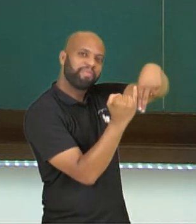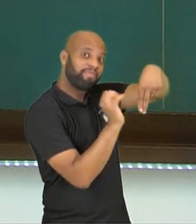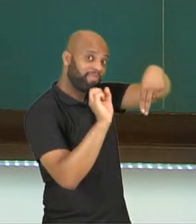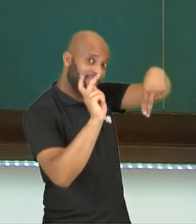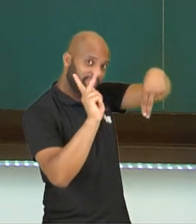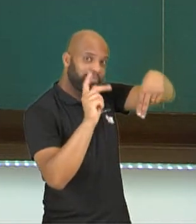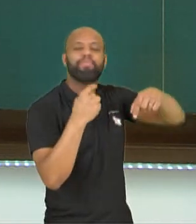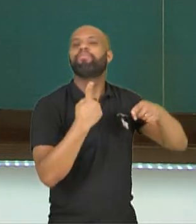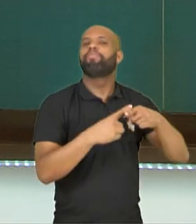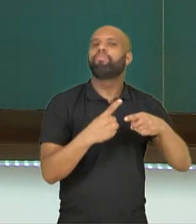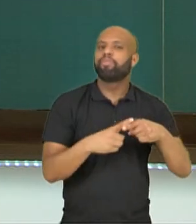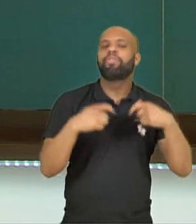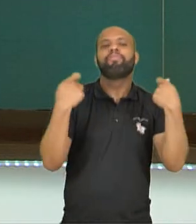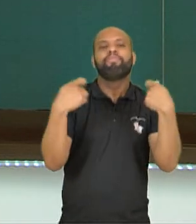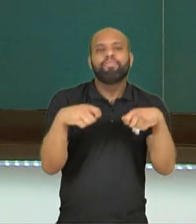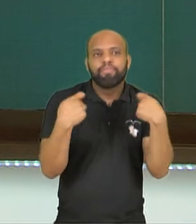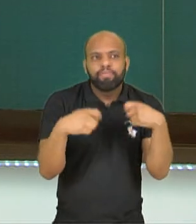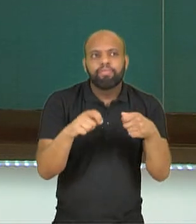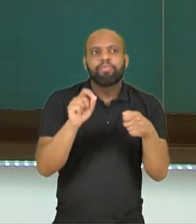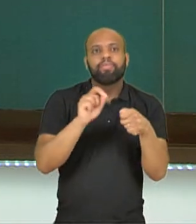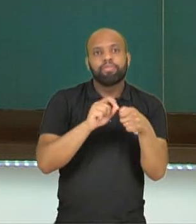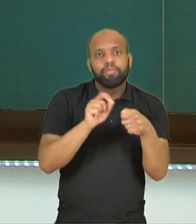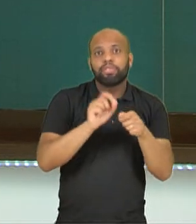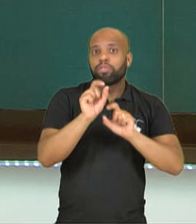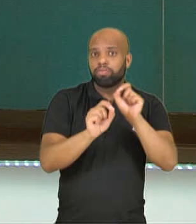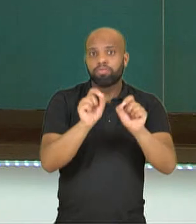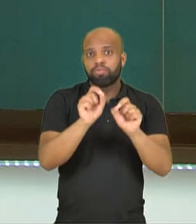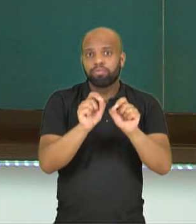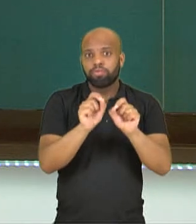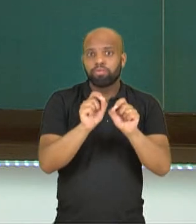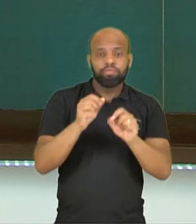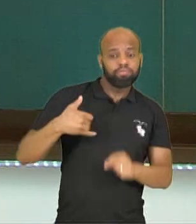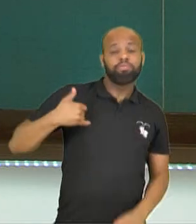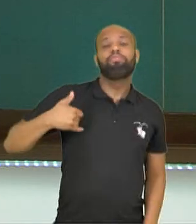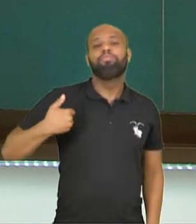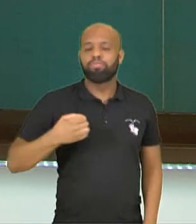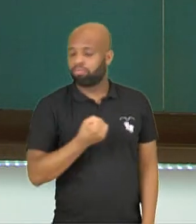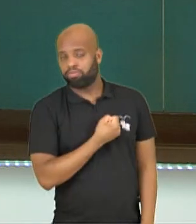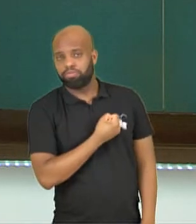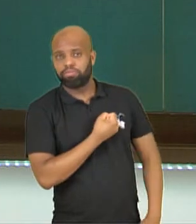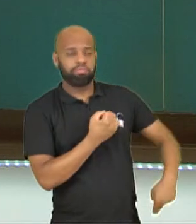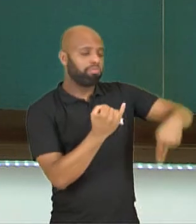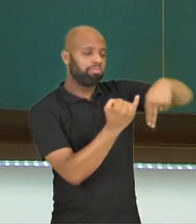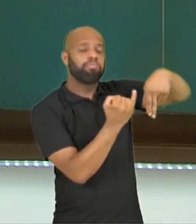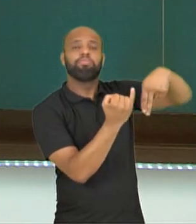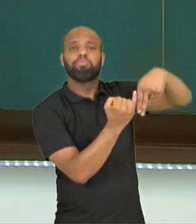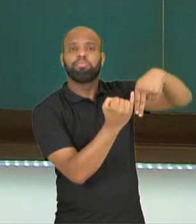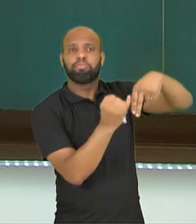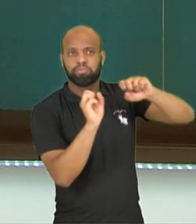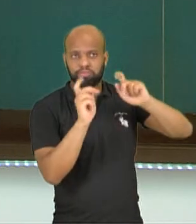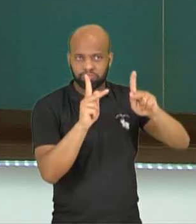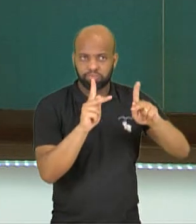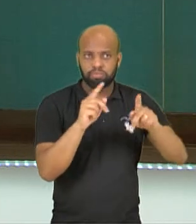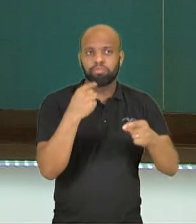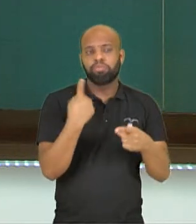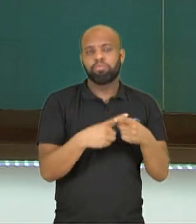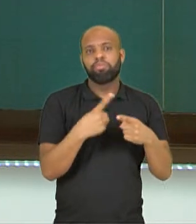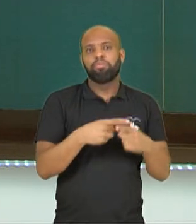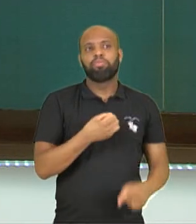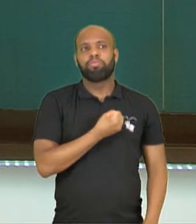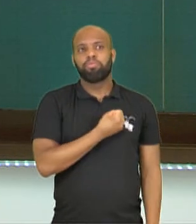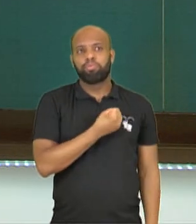ok? Porque a necessidade te faz usar os números naturais. E a pergunta, quantos anos você tem? É um